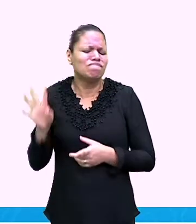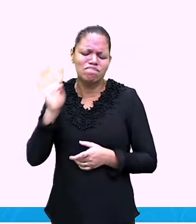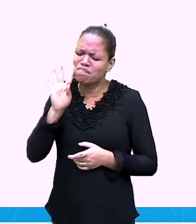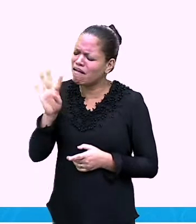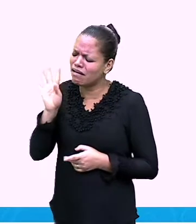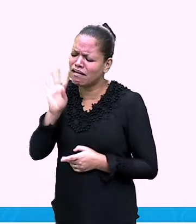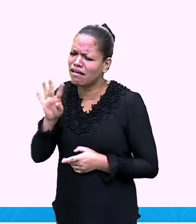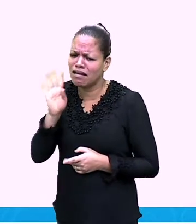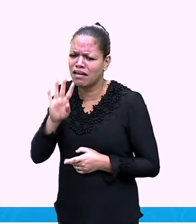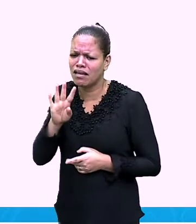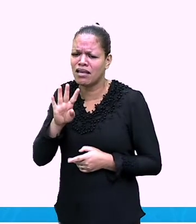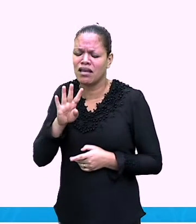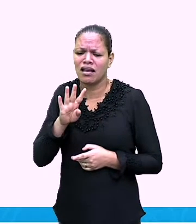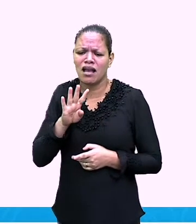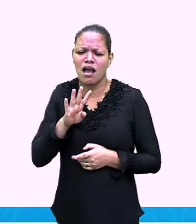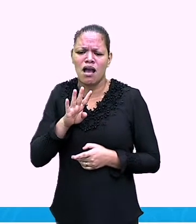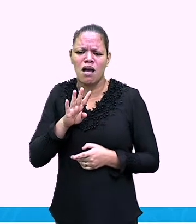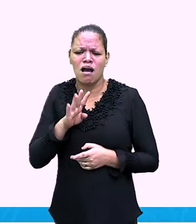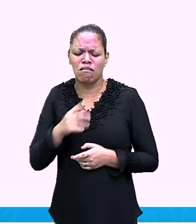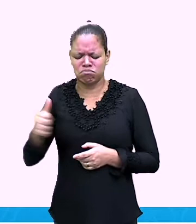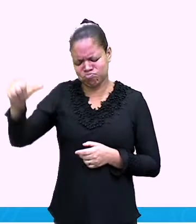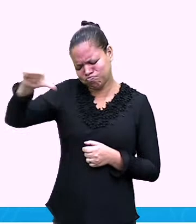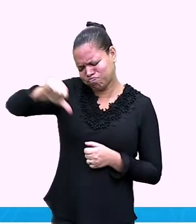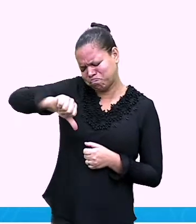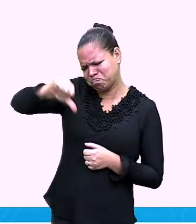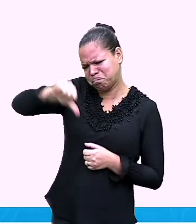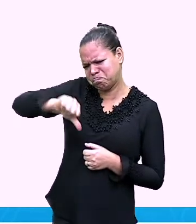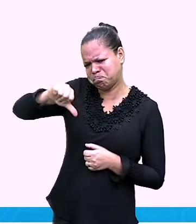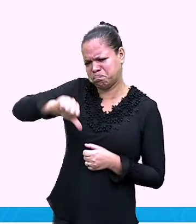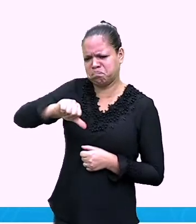conhecido como o pior aluno da classe.